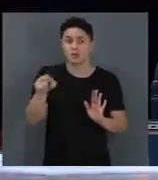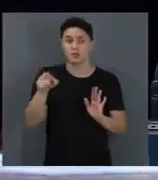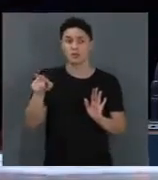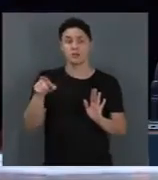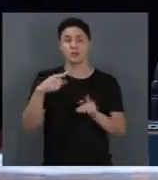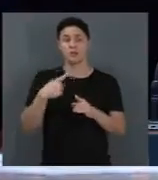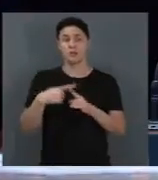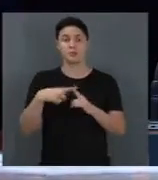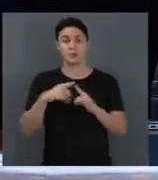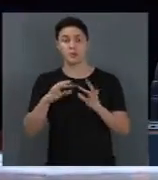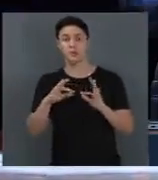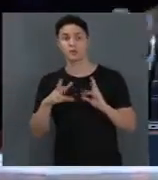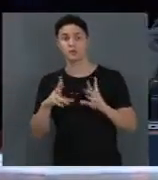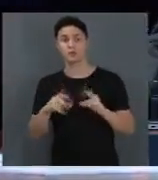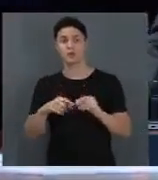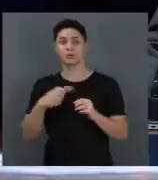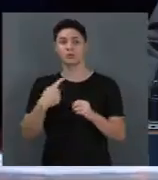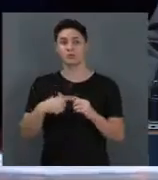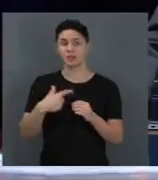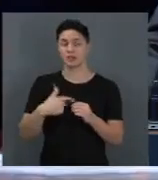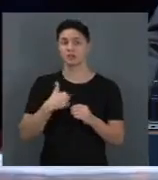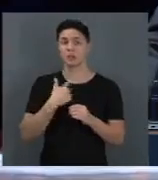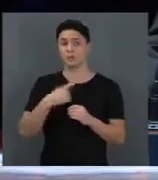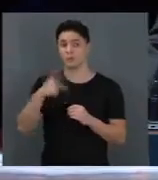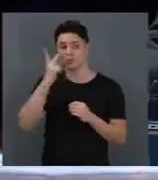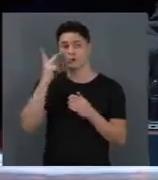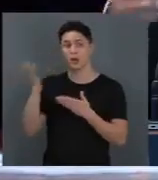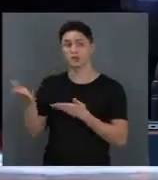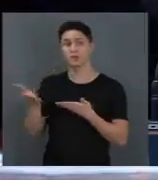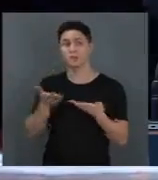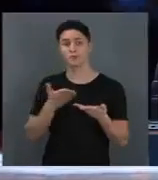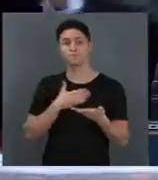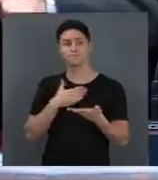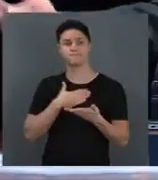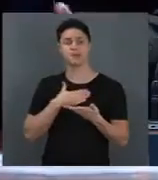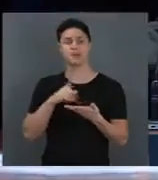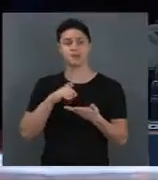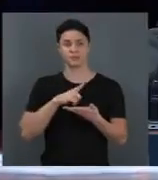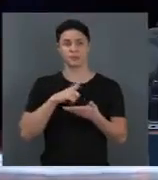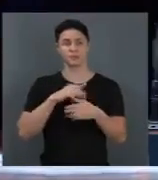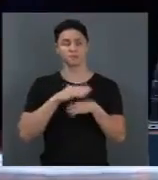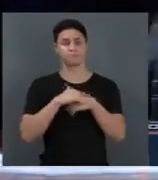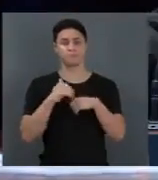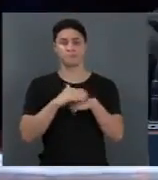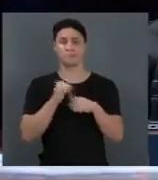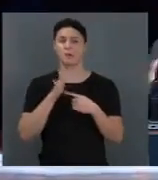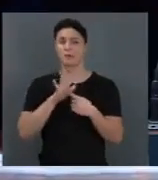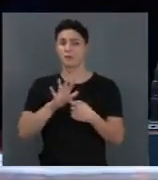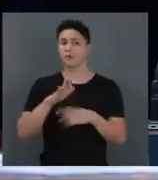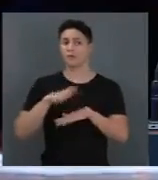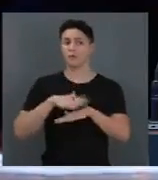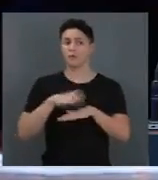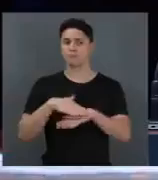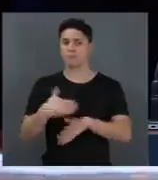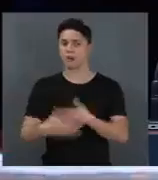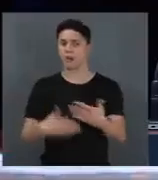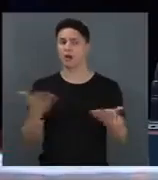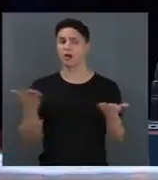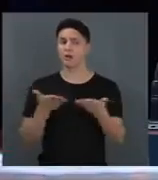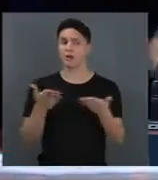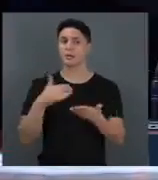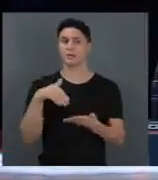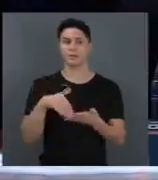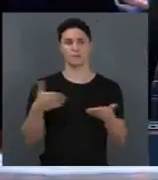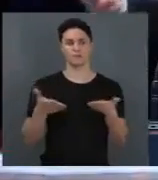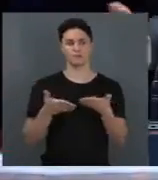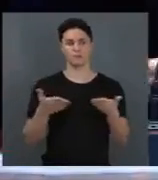que eu fui, todos os prefeitos me receberam com o maior carinho e mostraram o que eles estavam fazendo e o que estão fazendo até esse